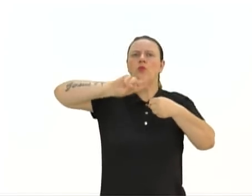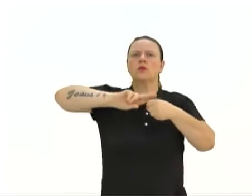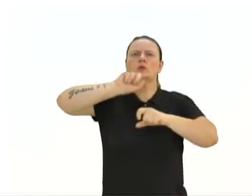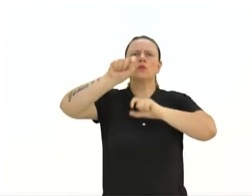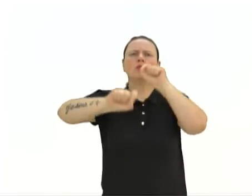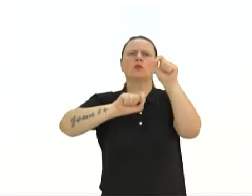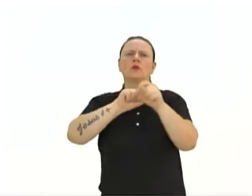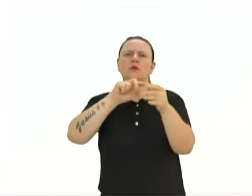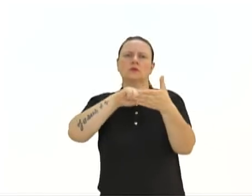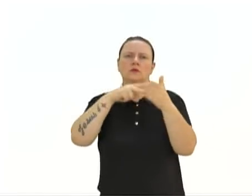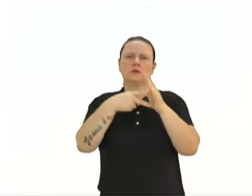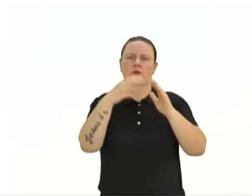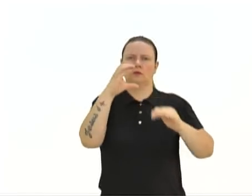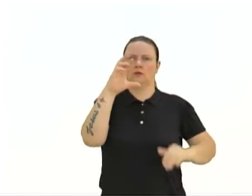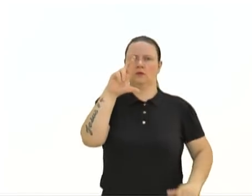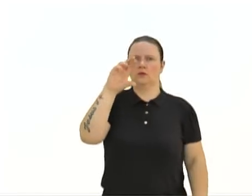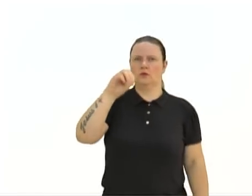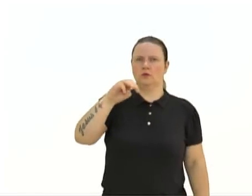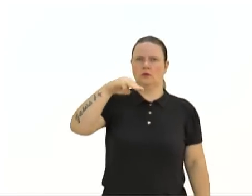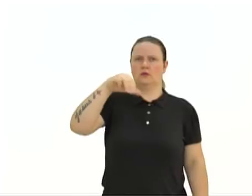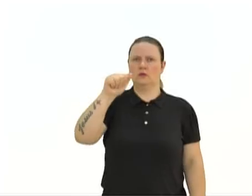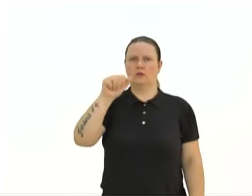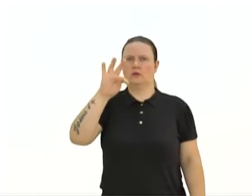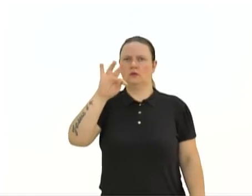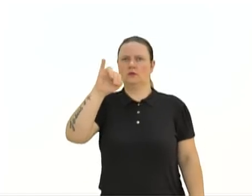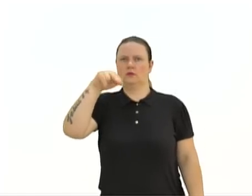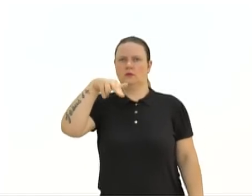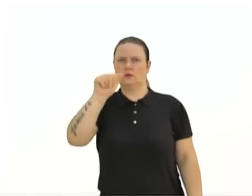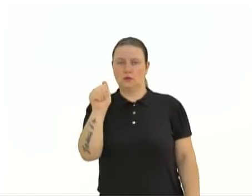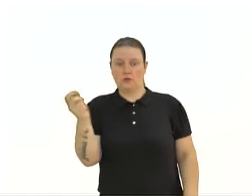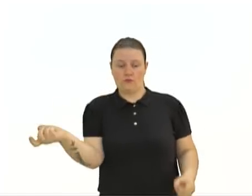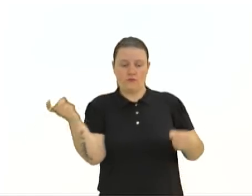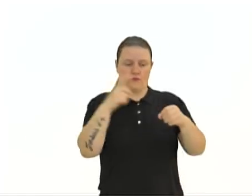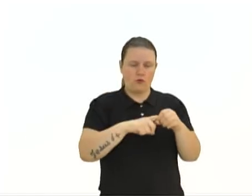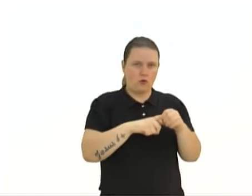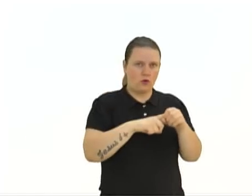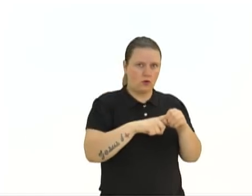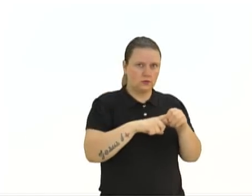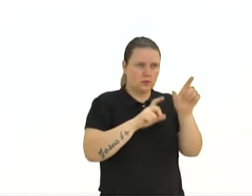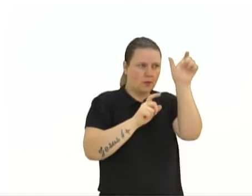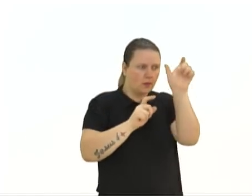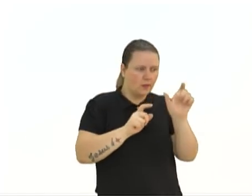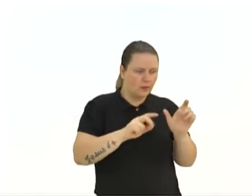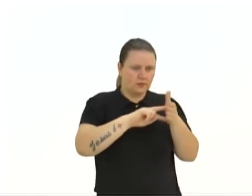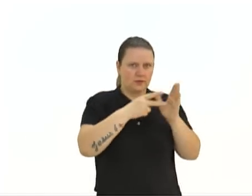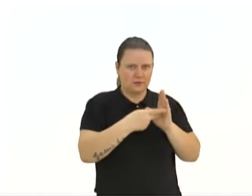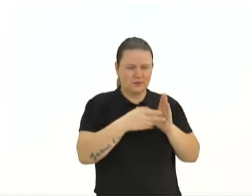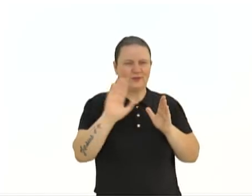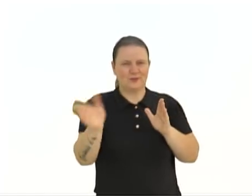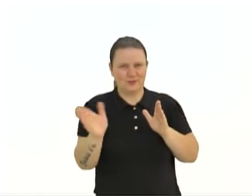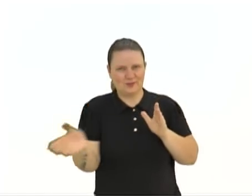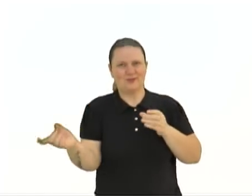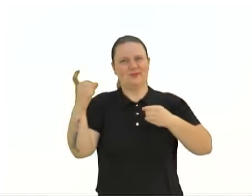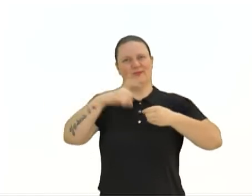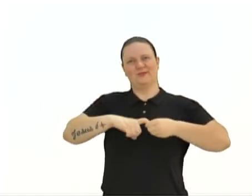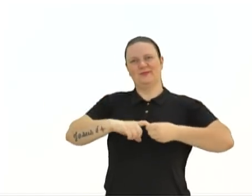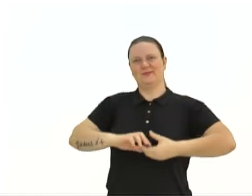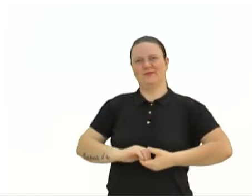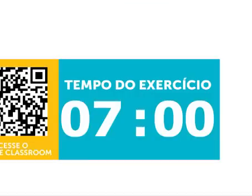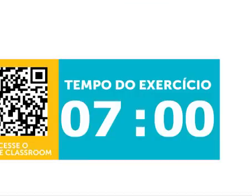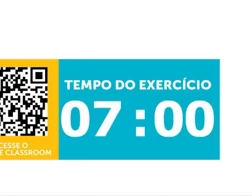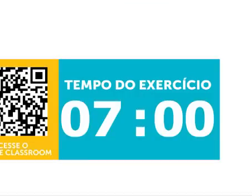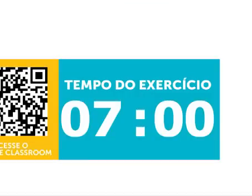também é chamado de RNA. Tanto o DNA quanto o RNA vão ser encontrados dentro